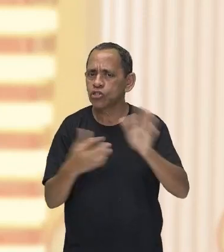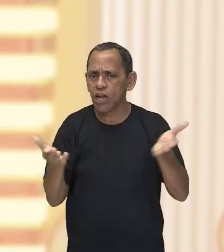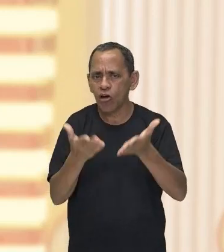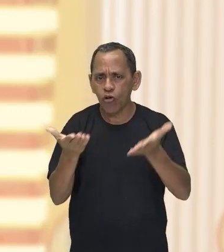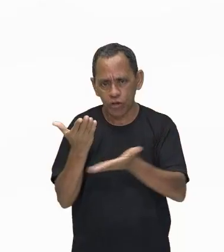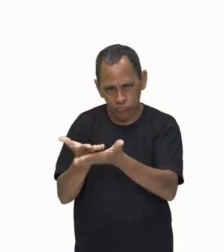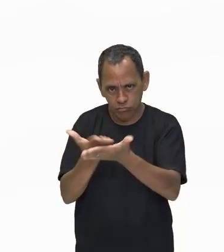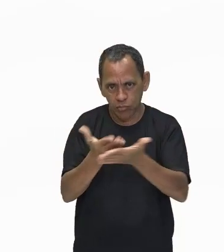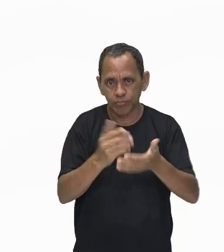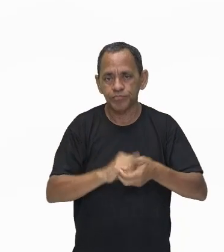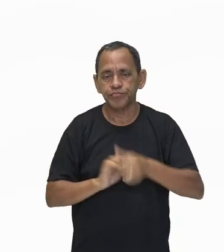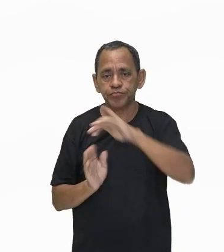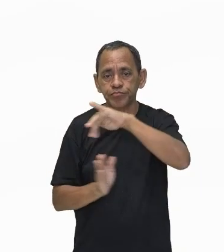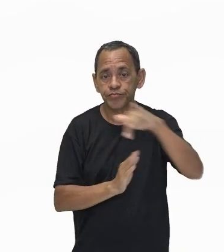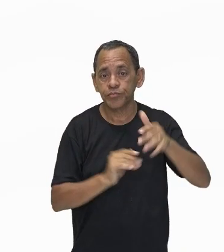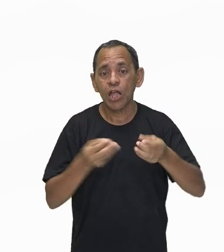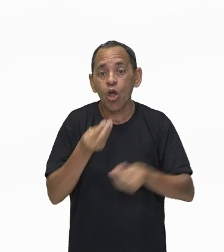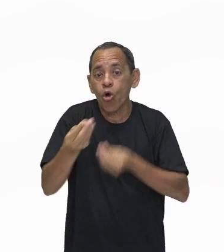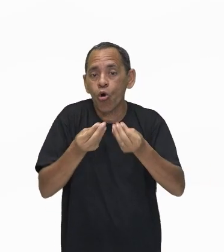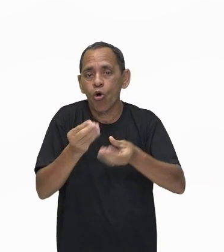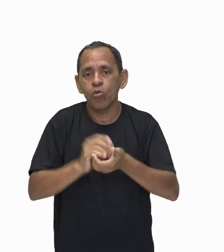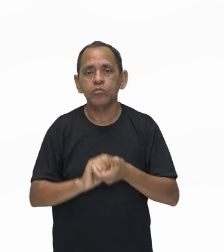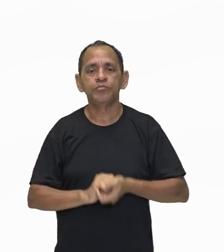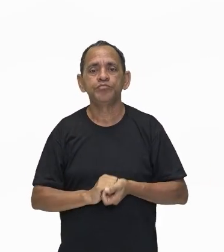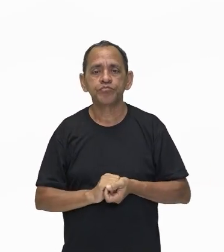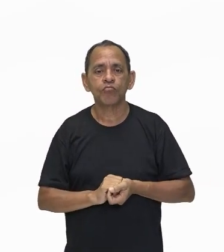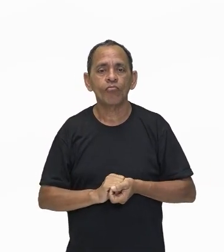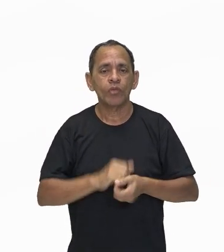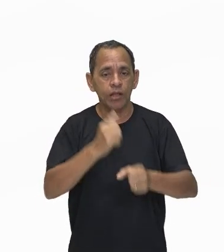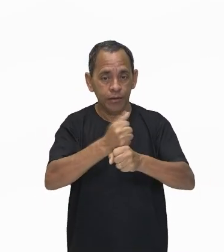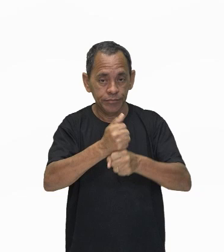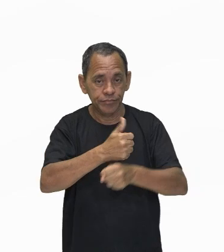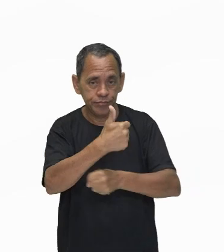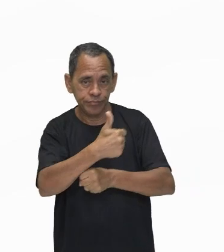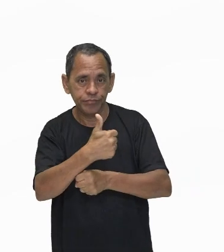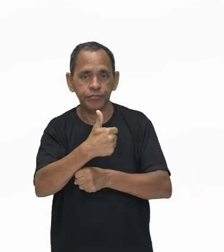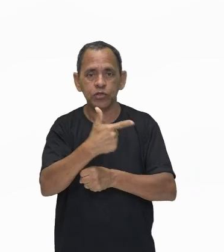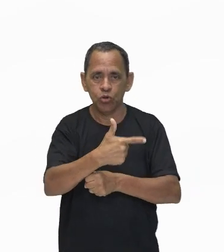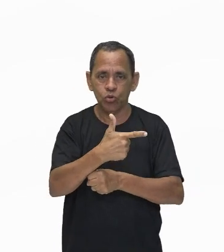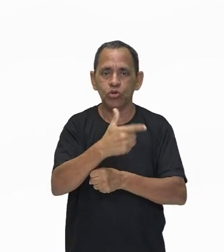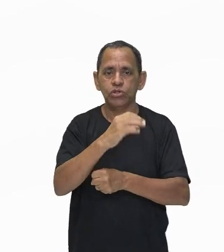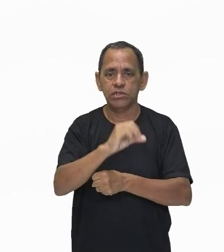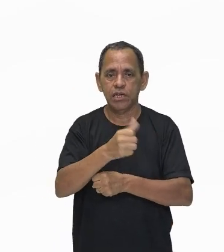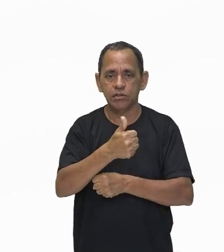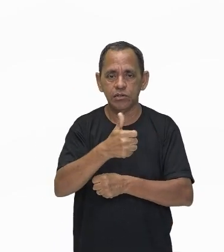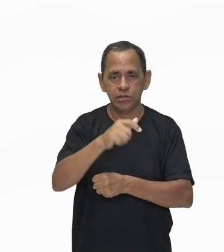ali comigo, olha só. Com efeito, em 2017, foram computados